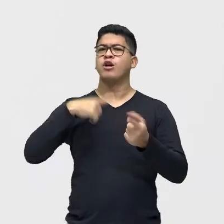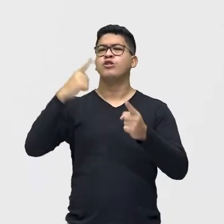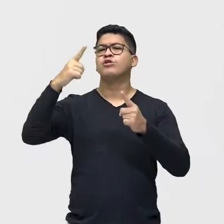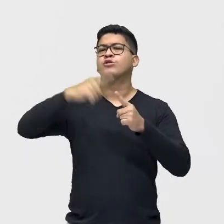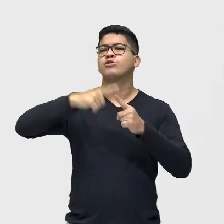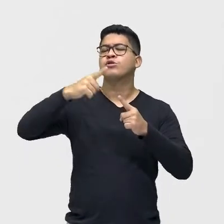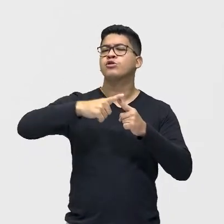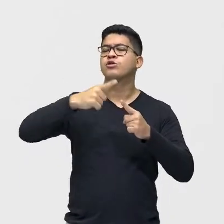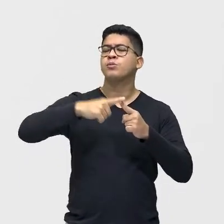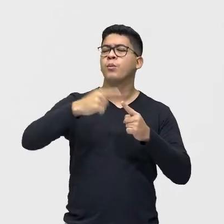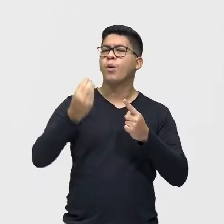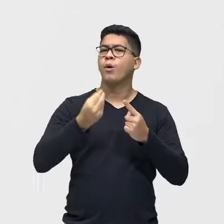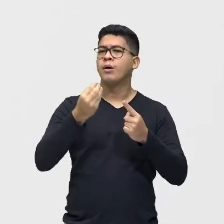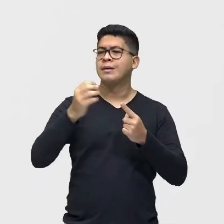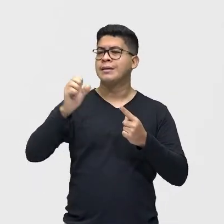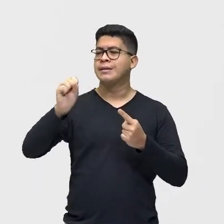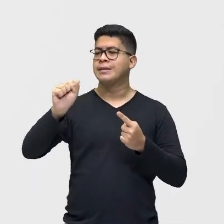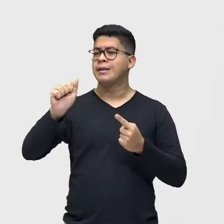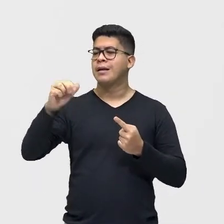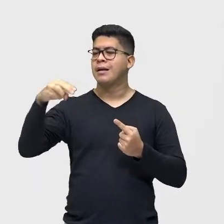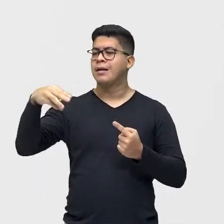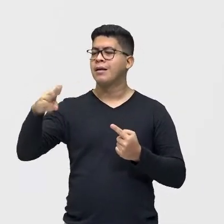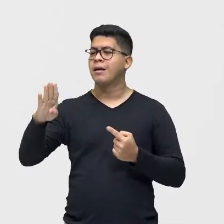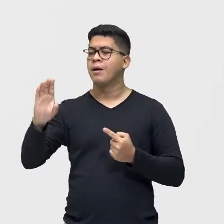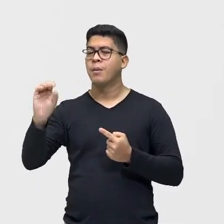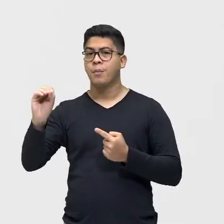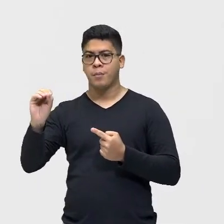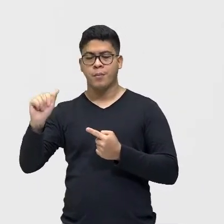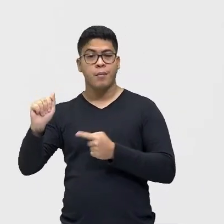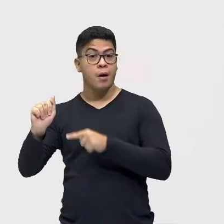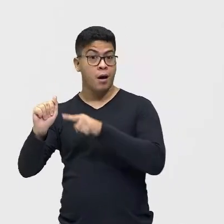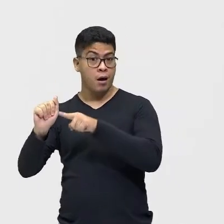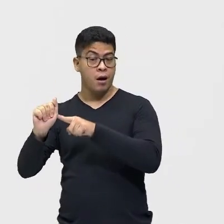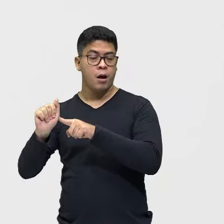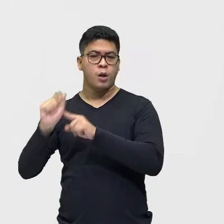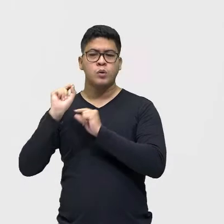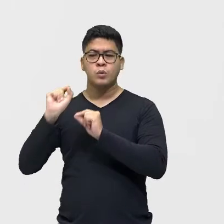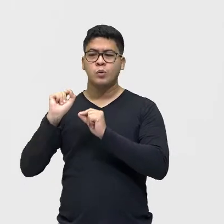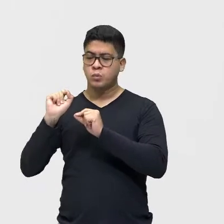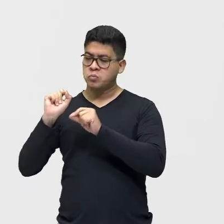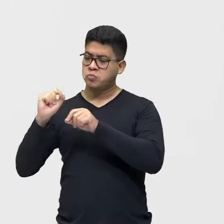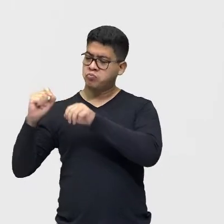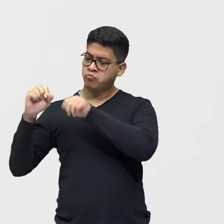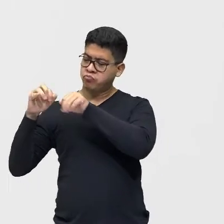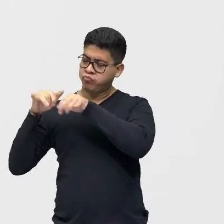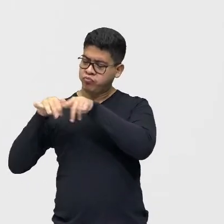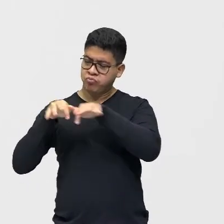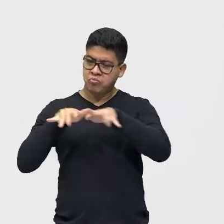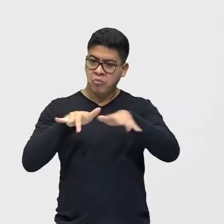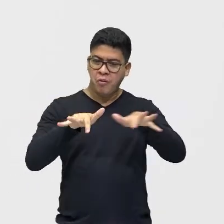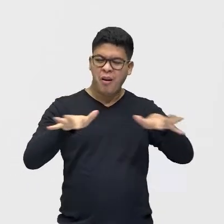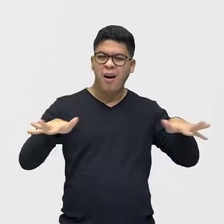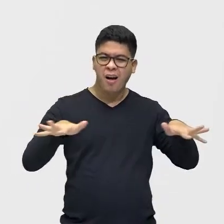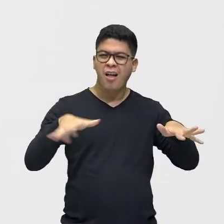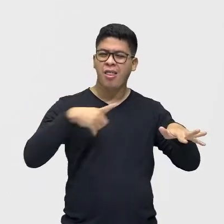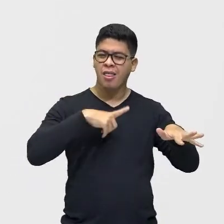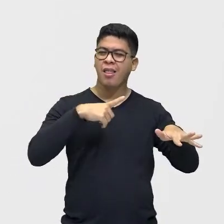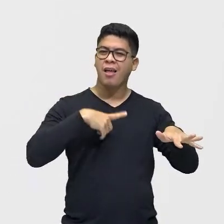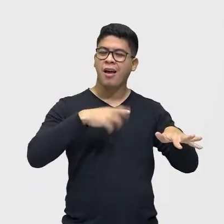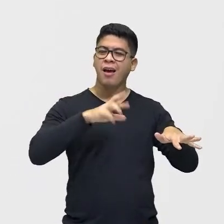samba que é visto aí pelas escolas, né? Apresentado pelas escolas de samba e assim por diante. Então tem